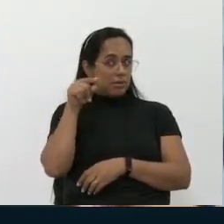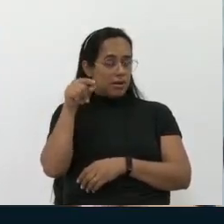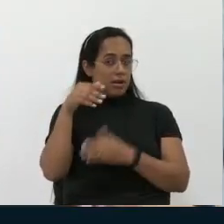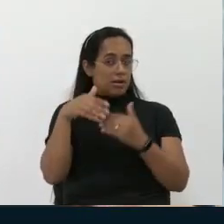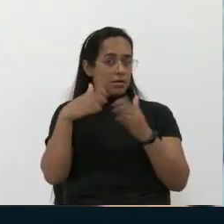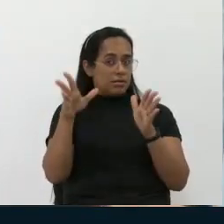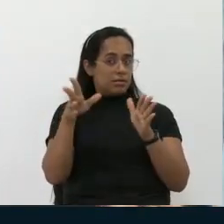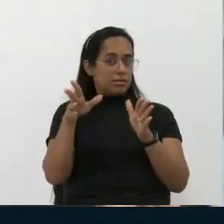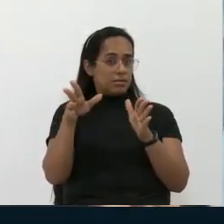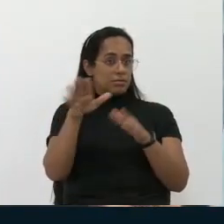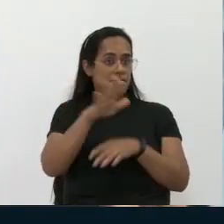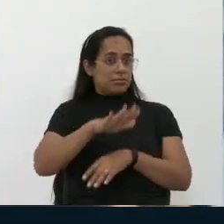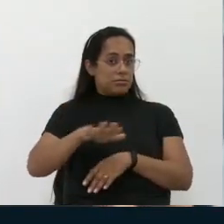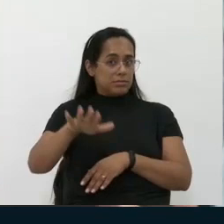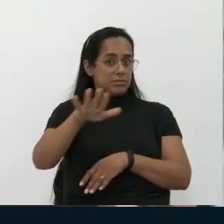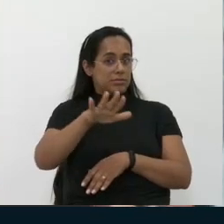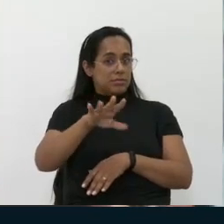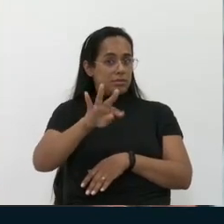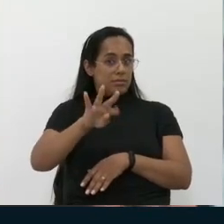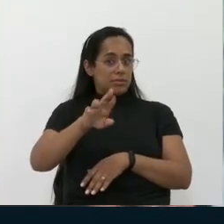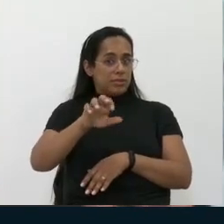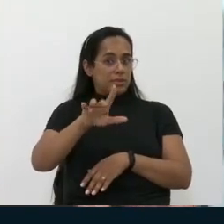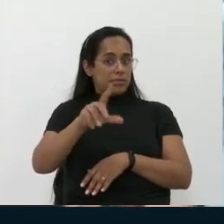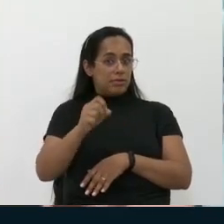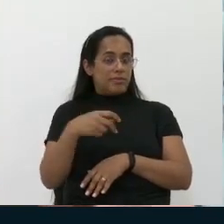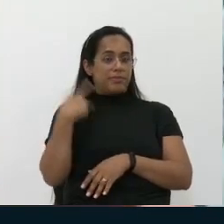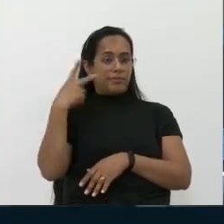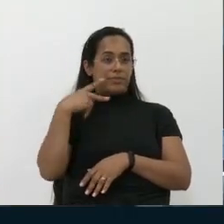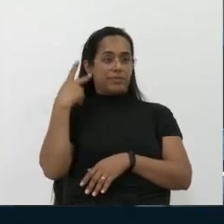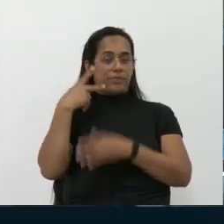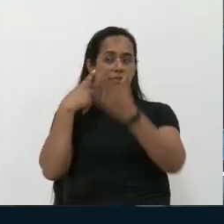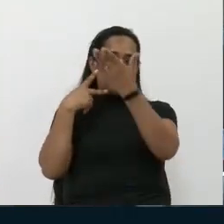Vereadora Janete Rocha Pietá, pelo artigo 151.